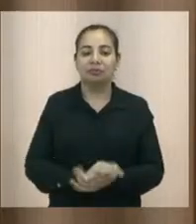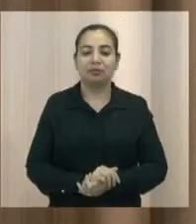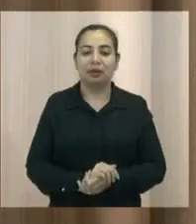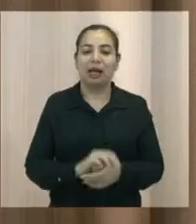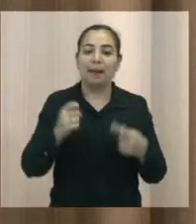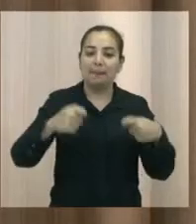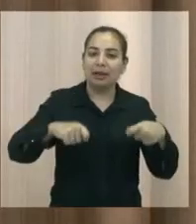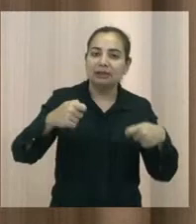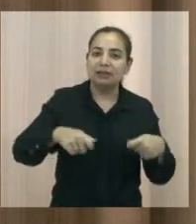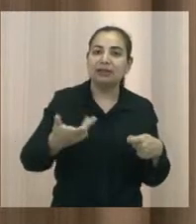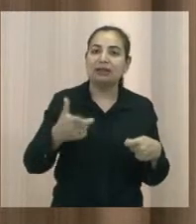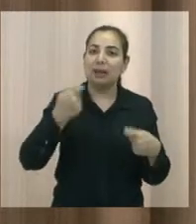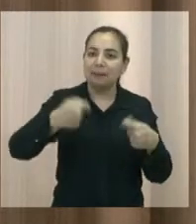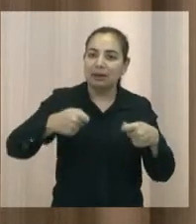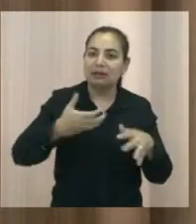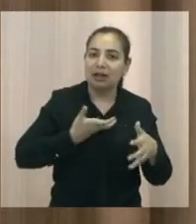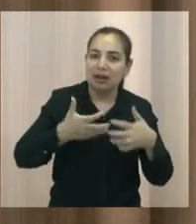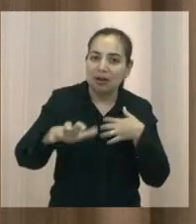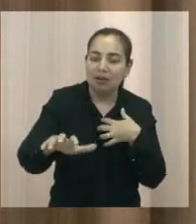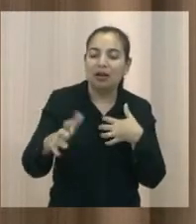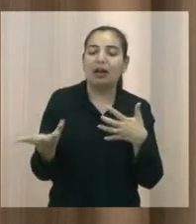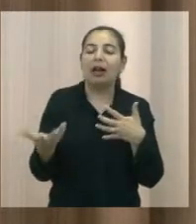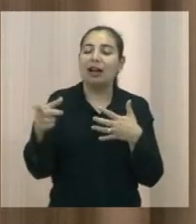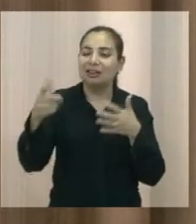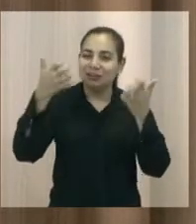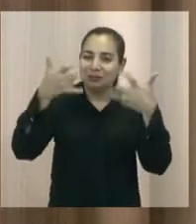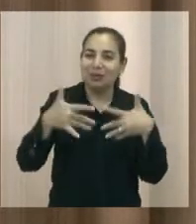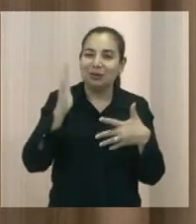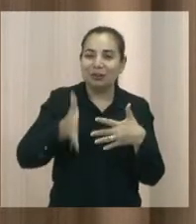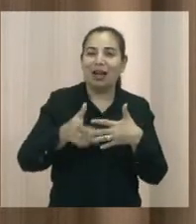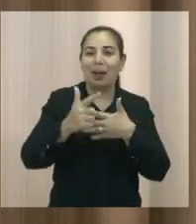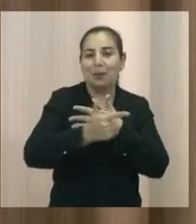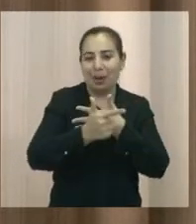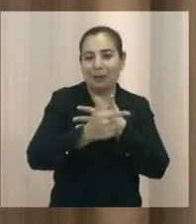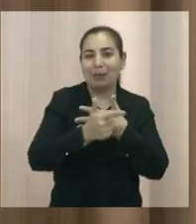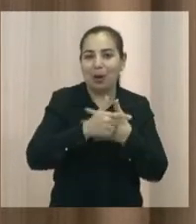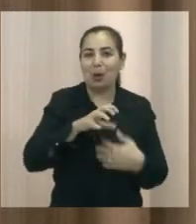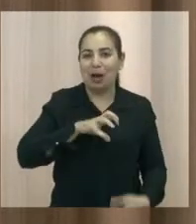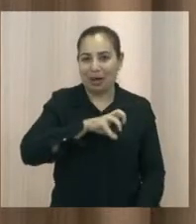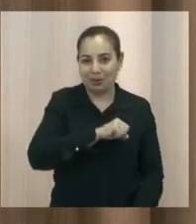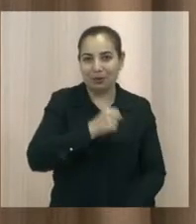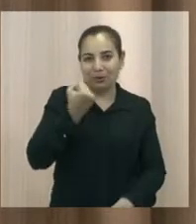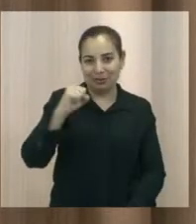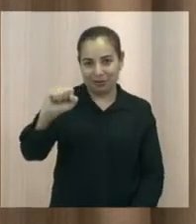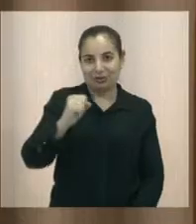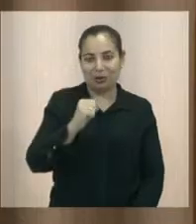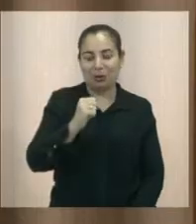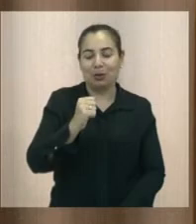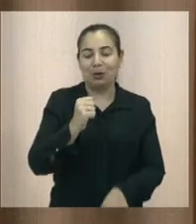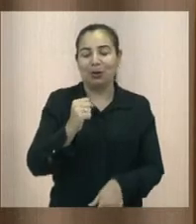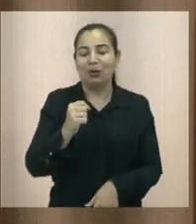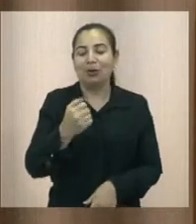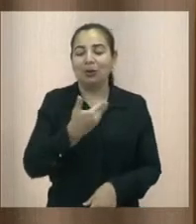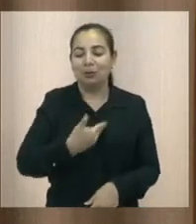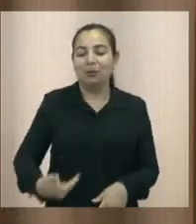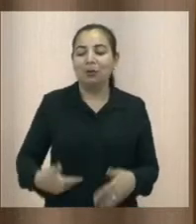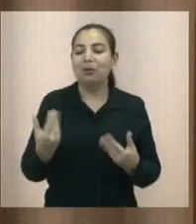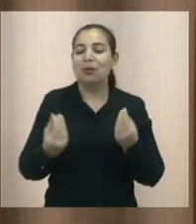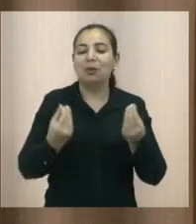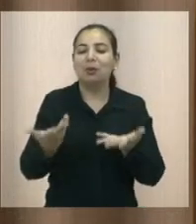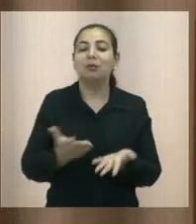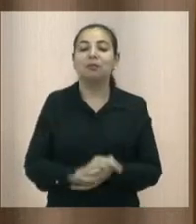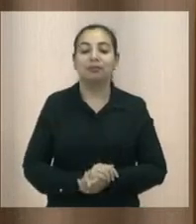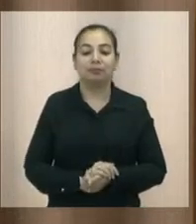De continuar se colocando no outro, como a senhora bem esclareceu, do papel que é por amor, ser defensor público? Sim, sob o ponto de vista